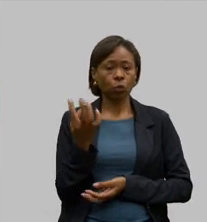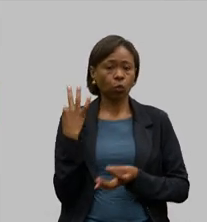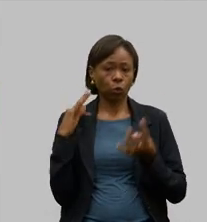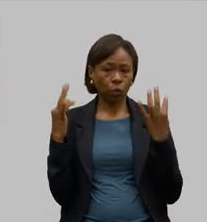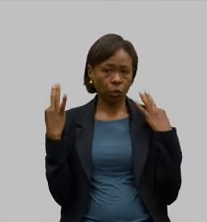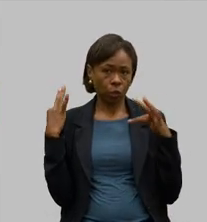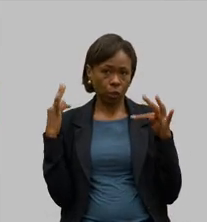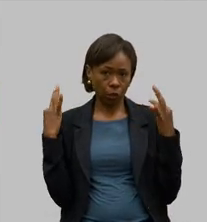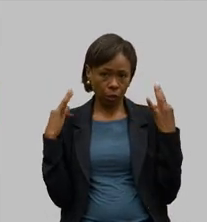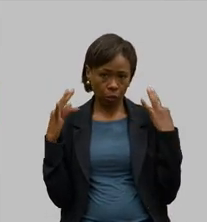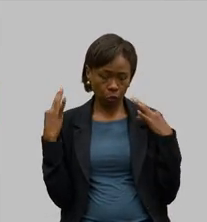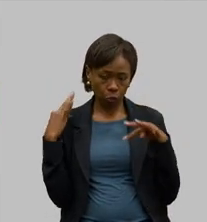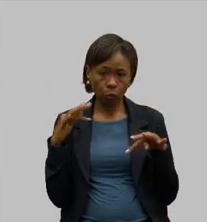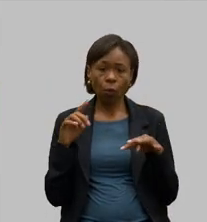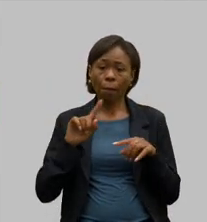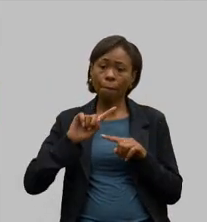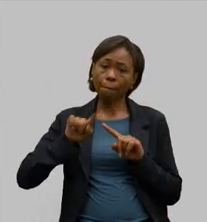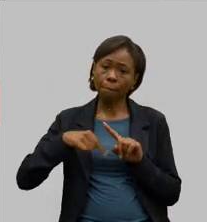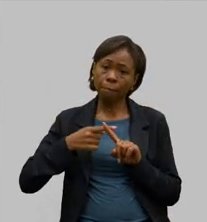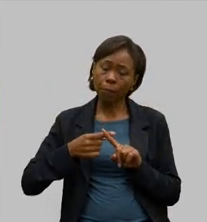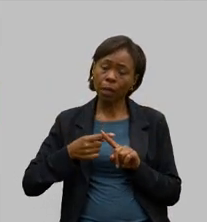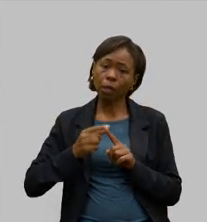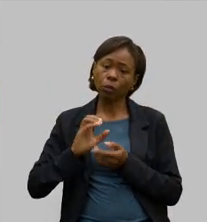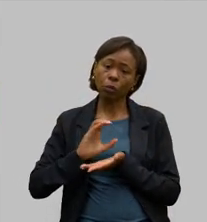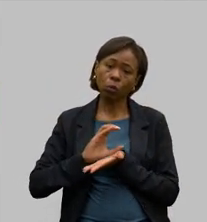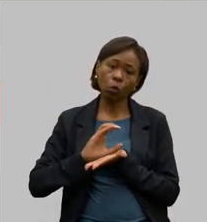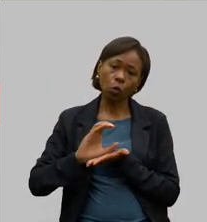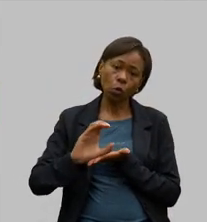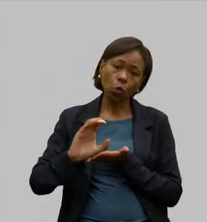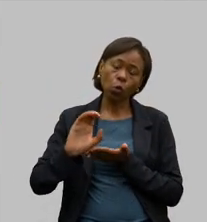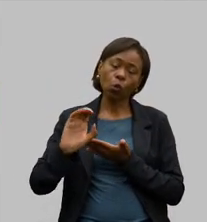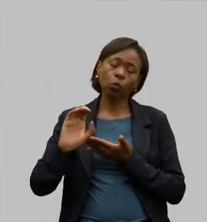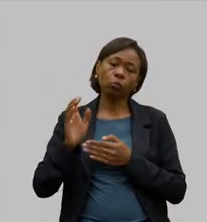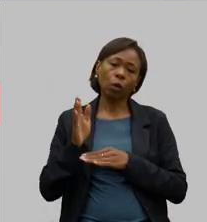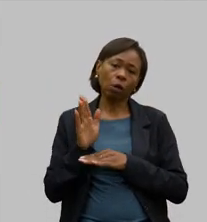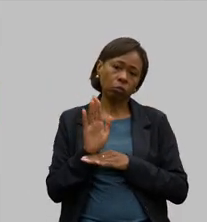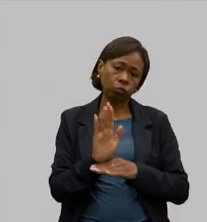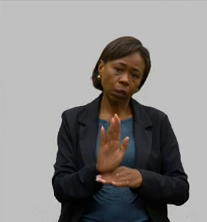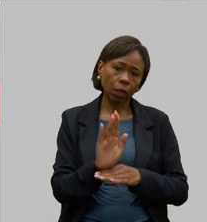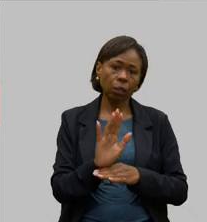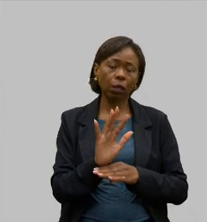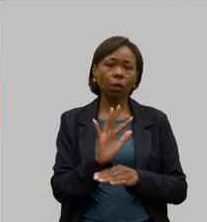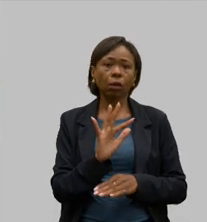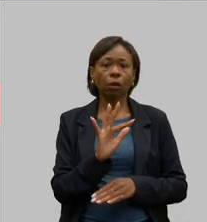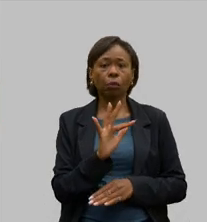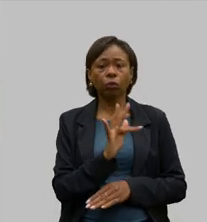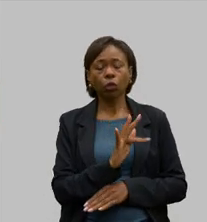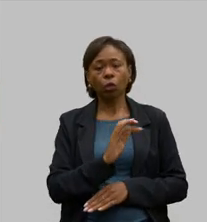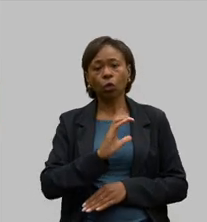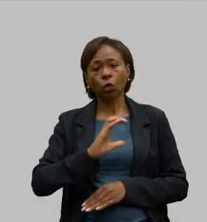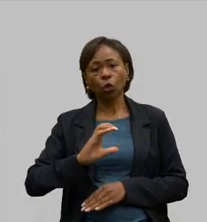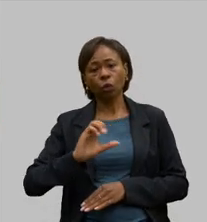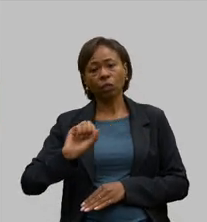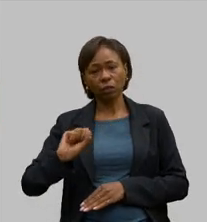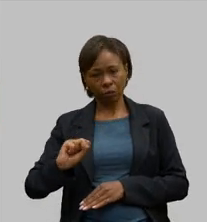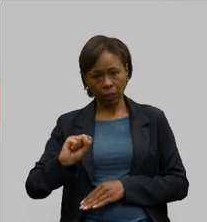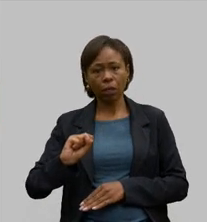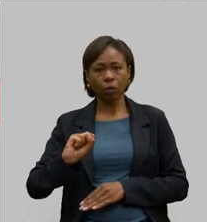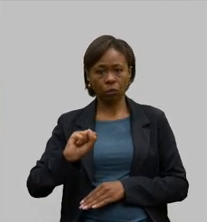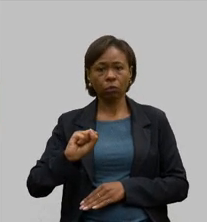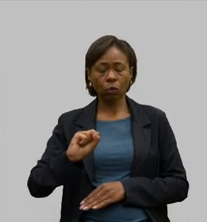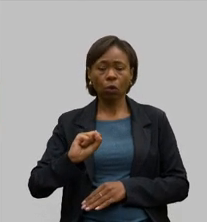e os patrocínios e que são muito direcionados para eh a fundação clov salgado tradicionalmente pros seus